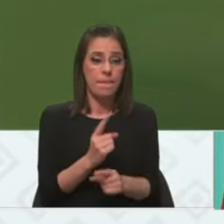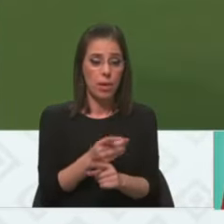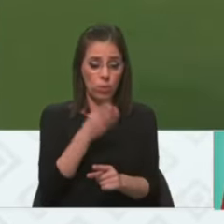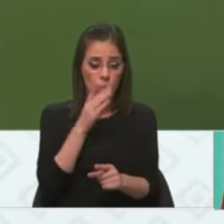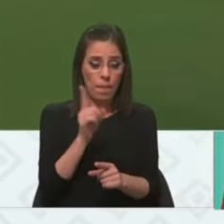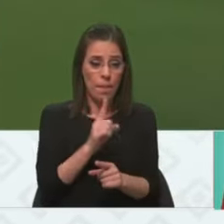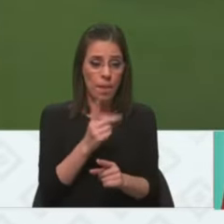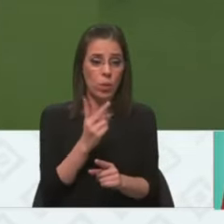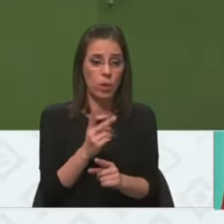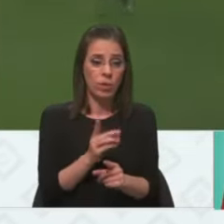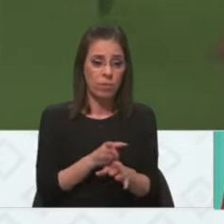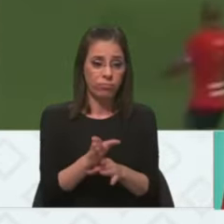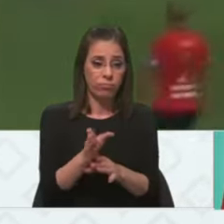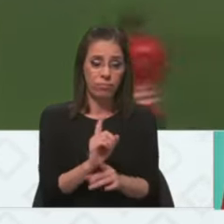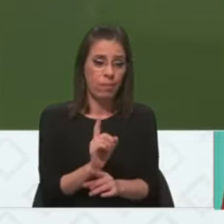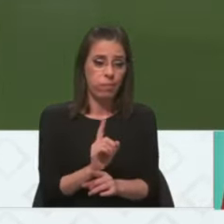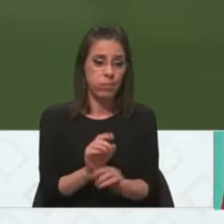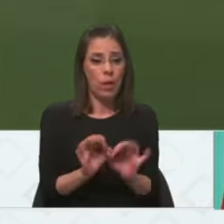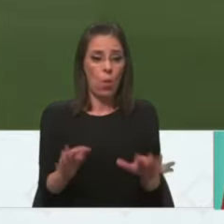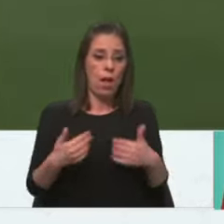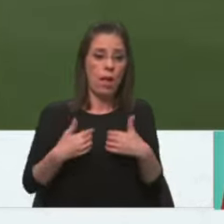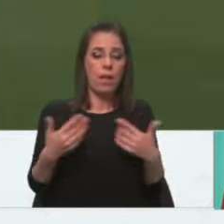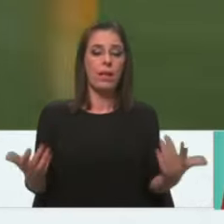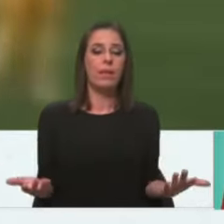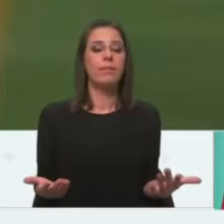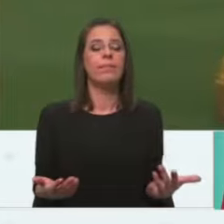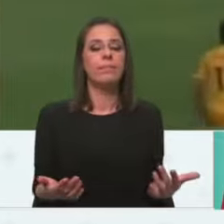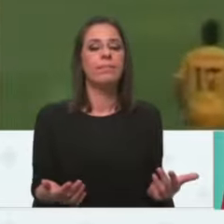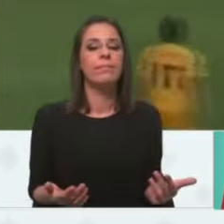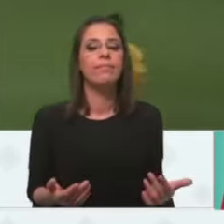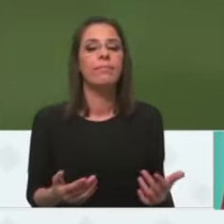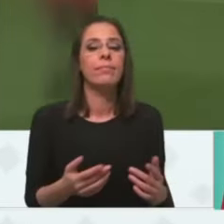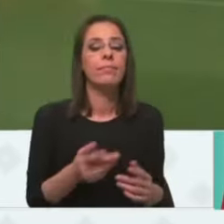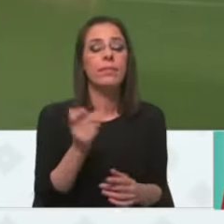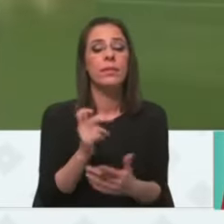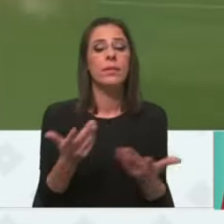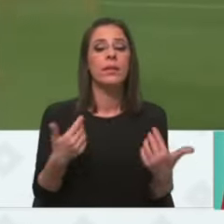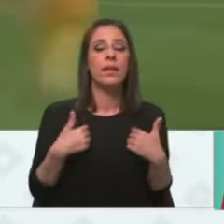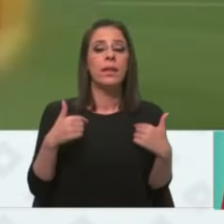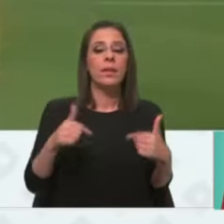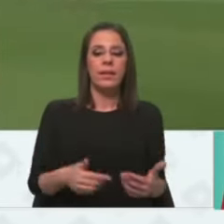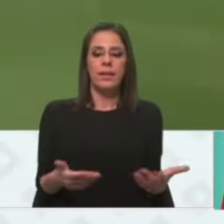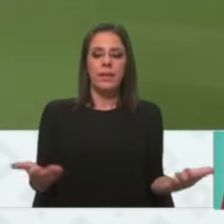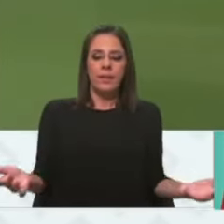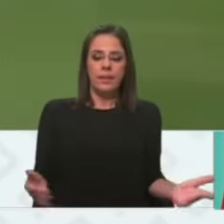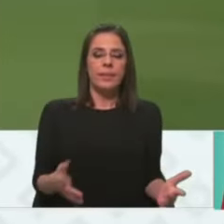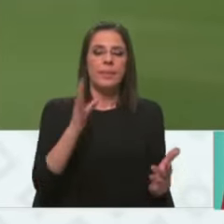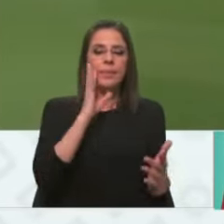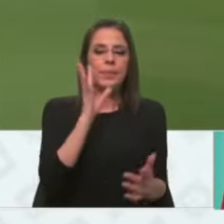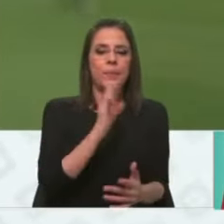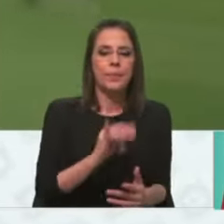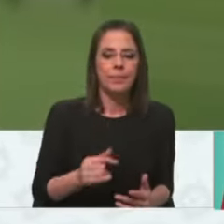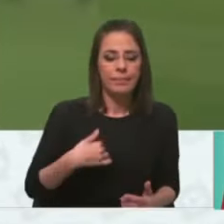não passa duas vezes, né? E foi o meu caso. Por isso é que, passados anos, eu estou aqui para tentar também me redimir, né?